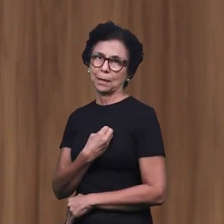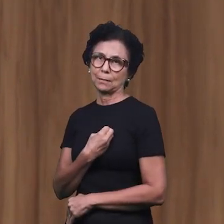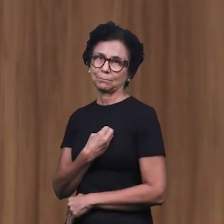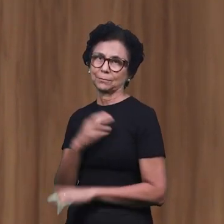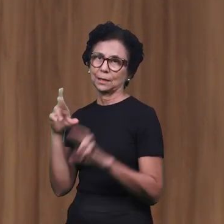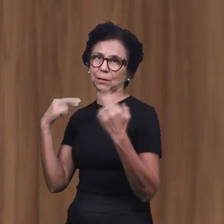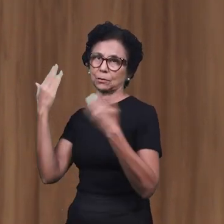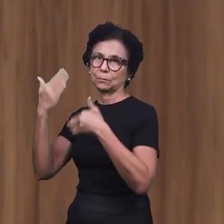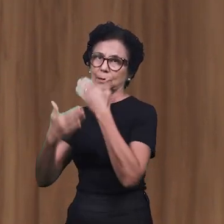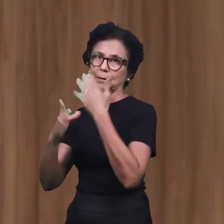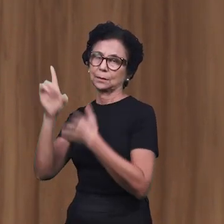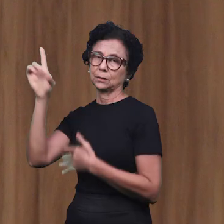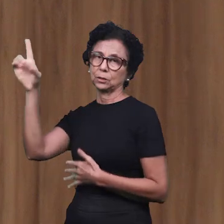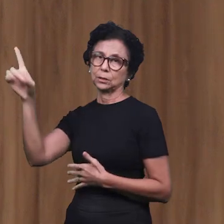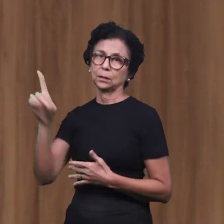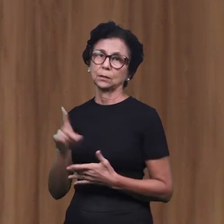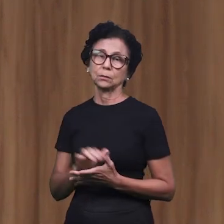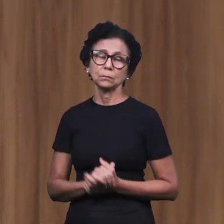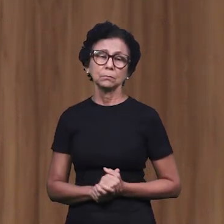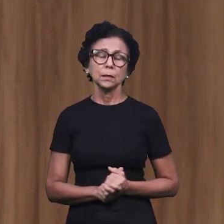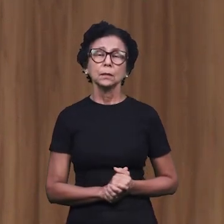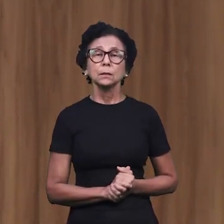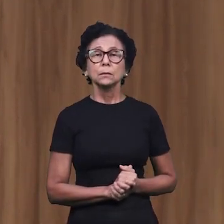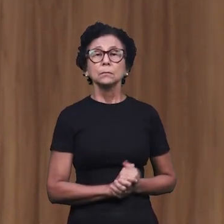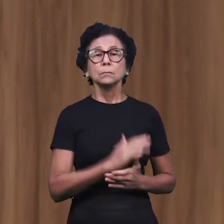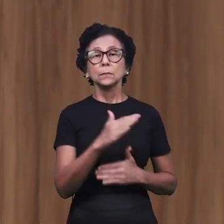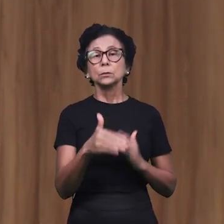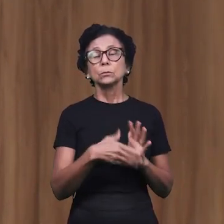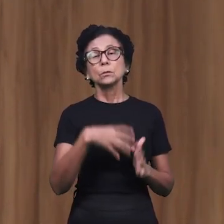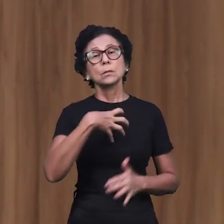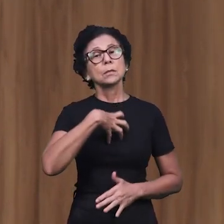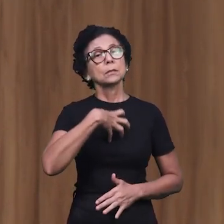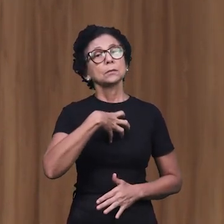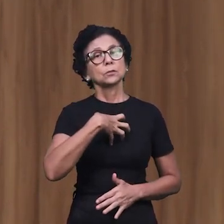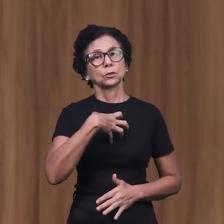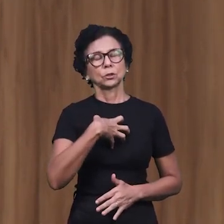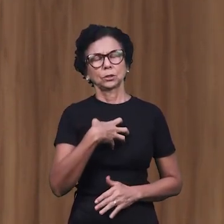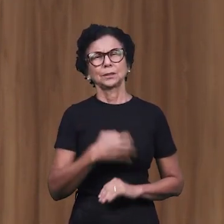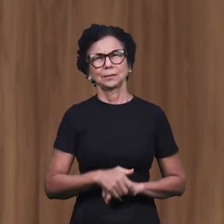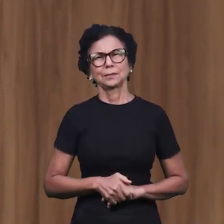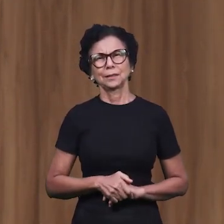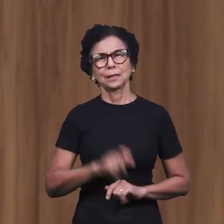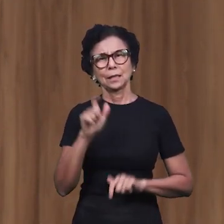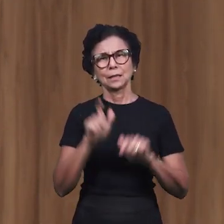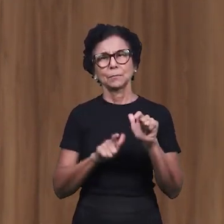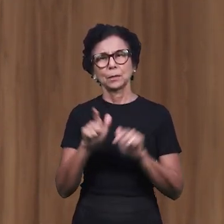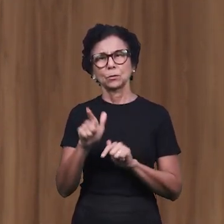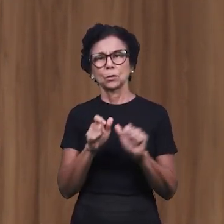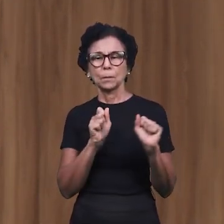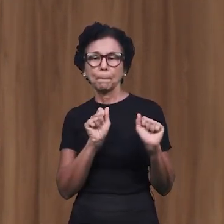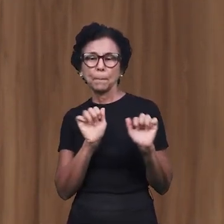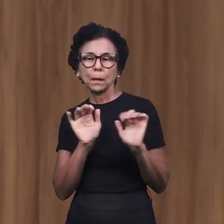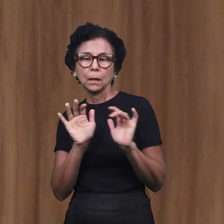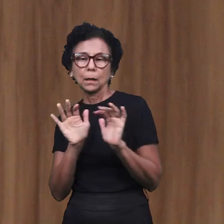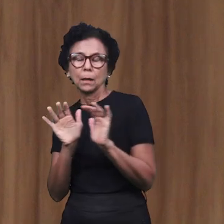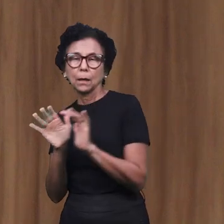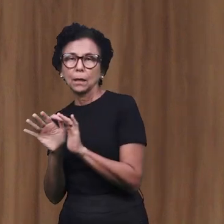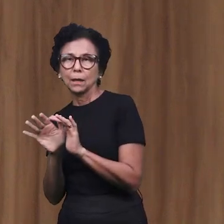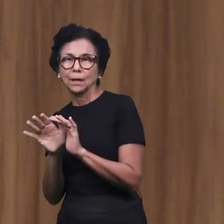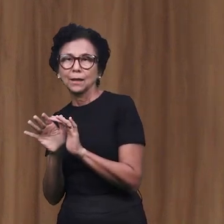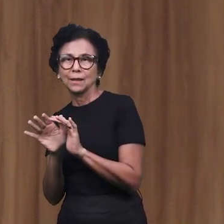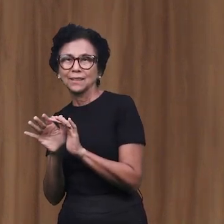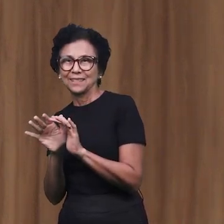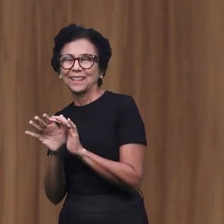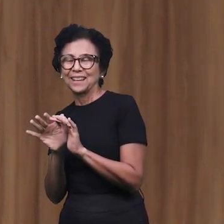está escrito aqui. Tudo isso tem um sentido, porque aqueles que vão se achegando, eles vão aprendendo a